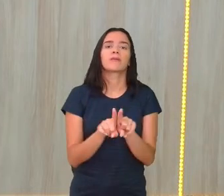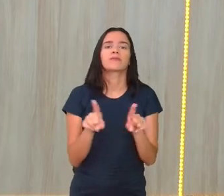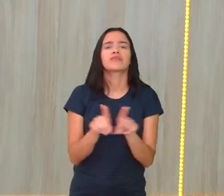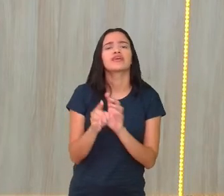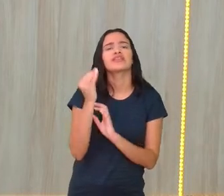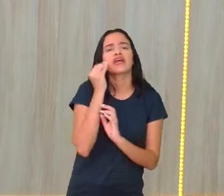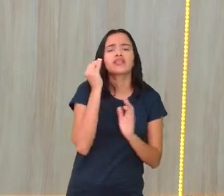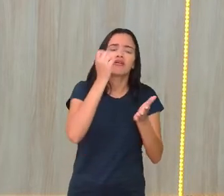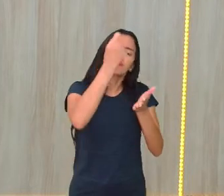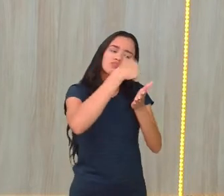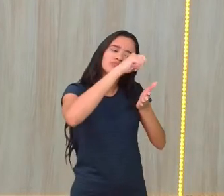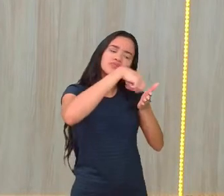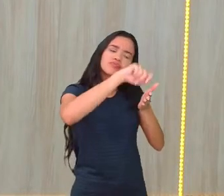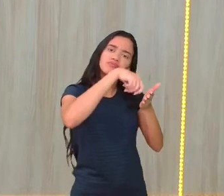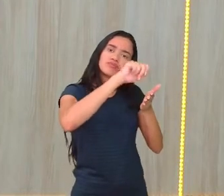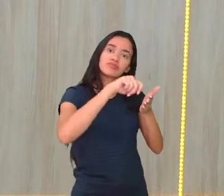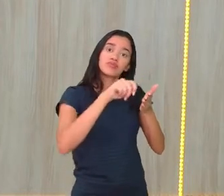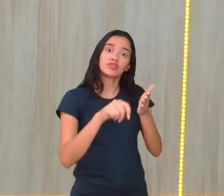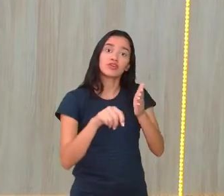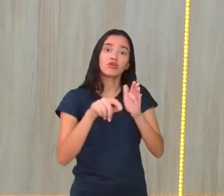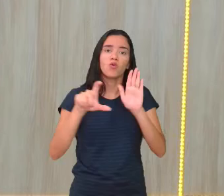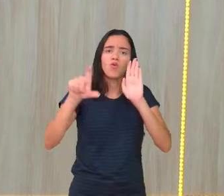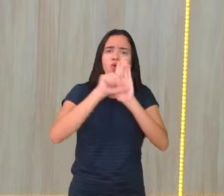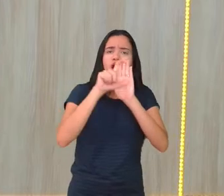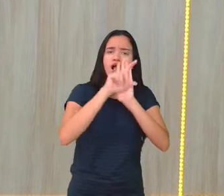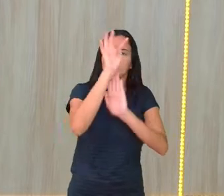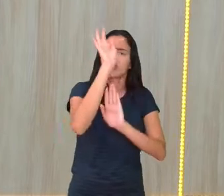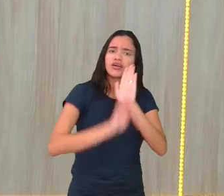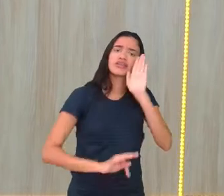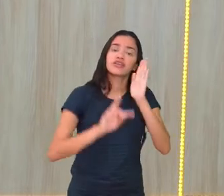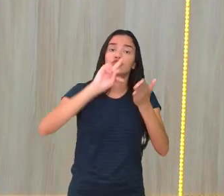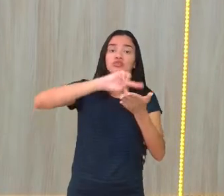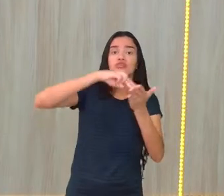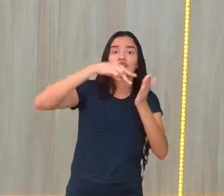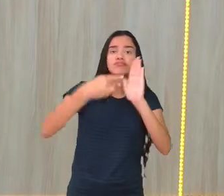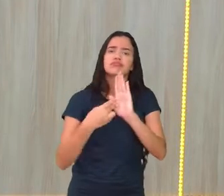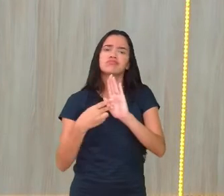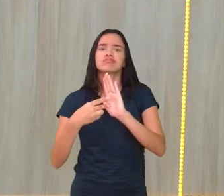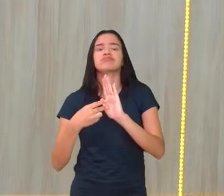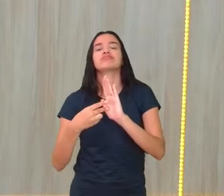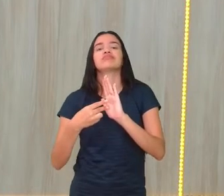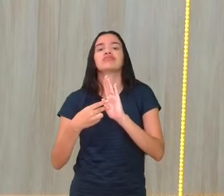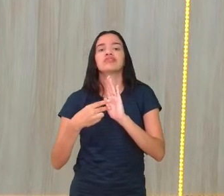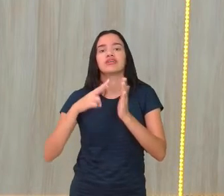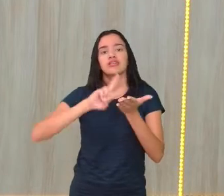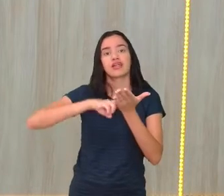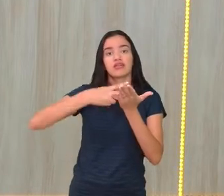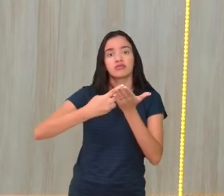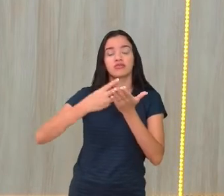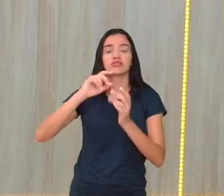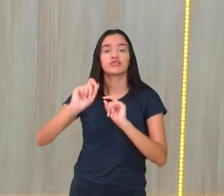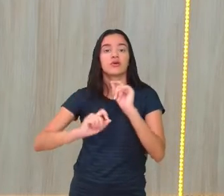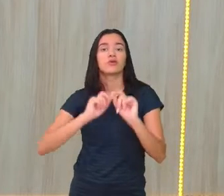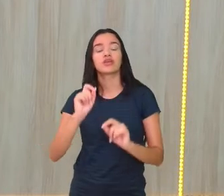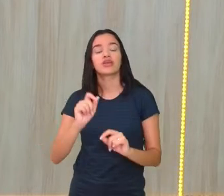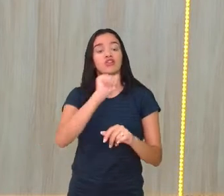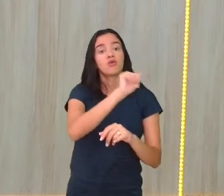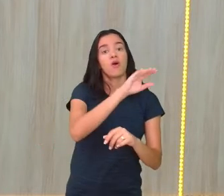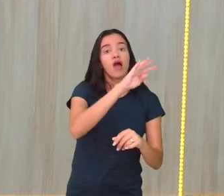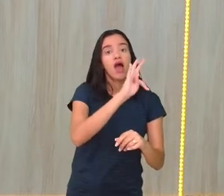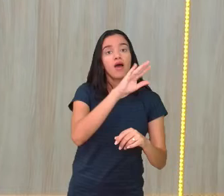tentem escrever um pequeno texto traduzindo aí, né, no alfabeto fenício,